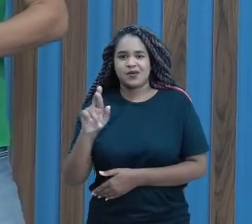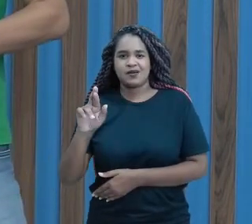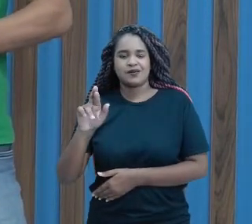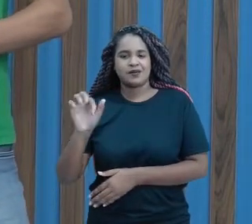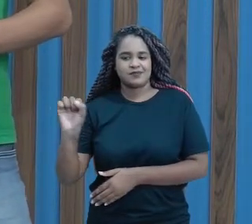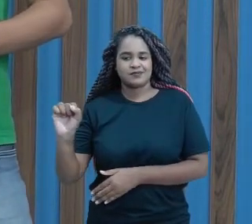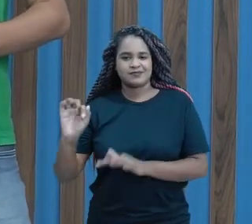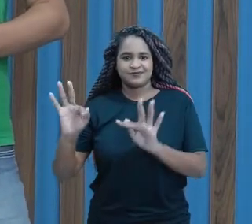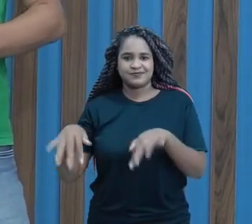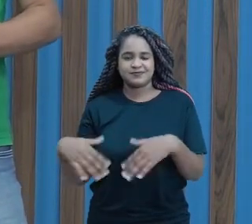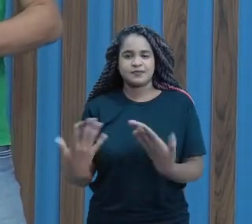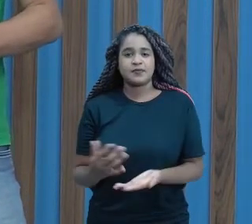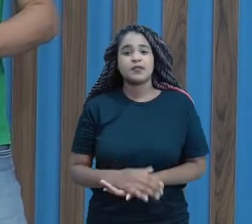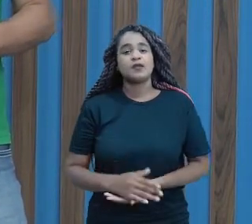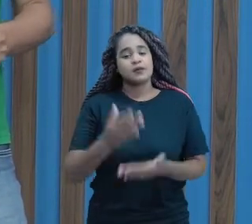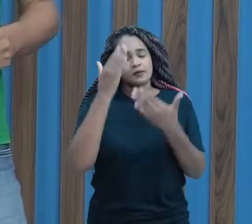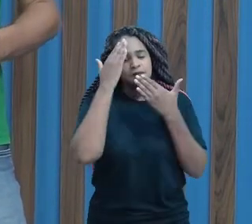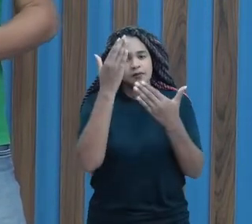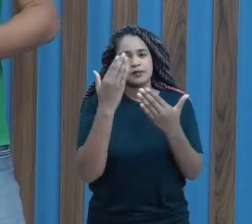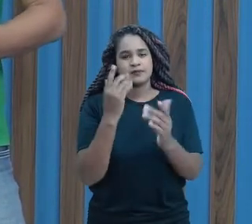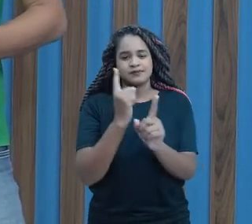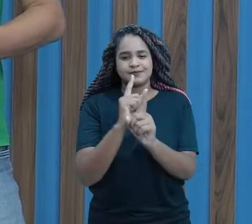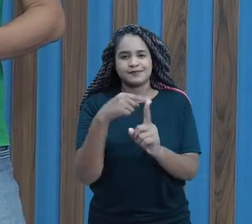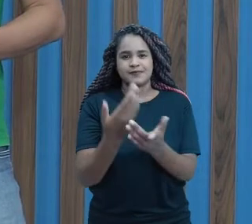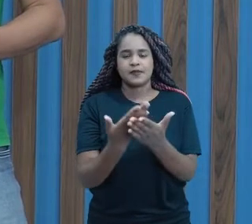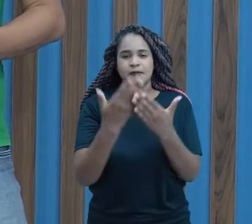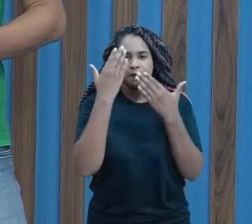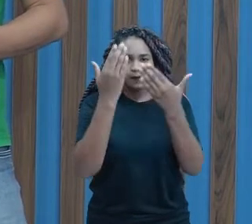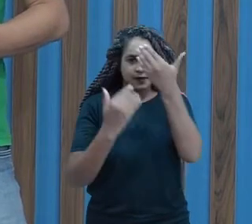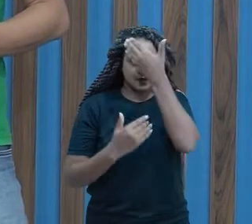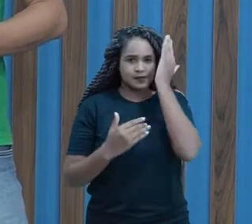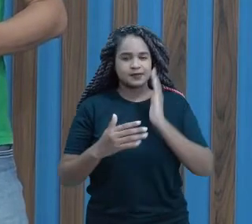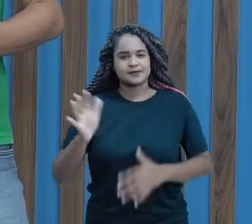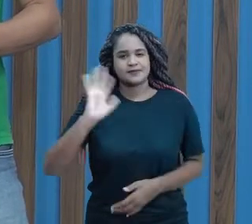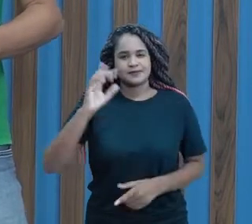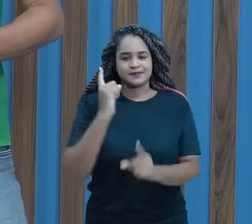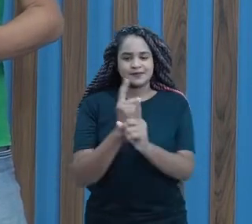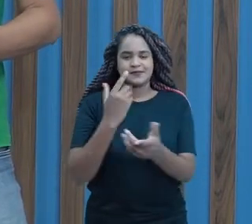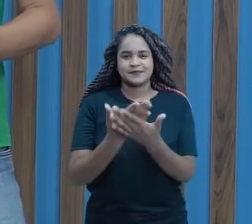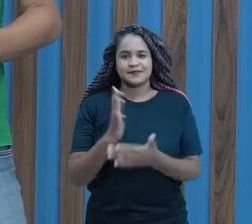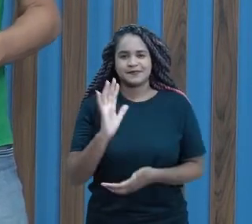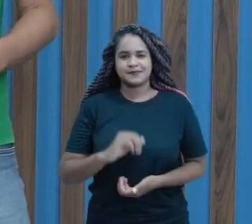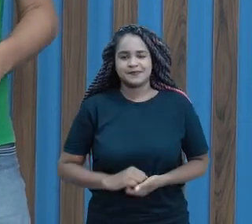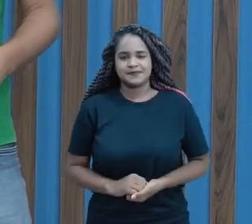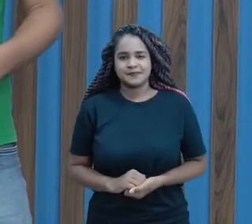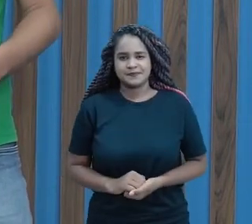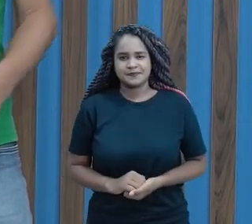obrigado. A gente se vê na próxima aula. Valeu, professor Luciano. Obrigado, Amanda. Valeu, gente. Até a próxima.